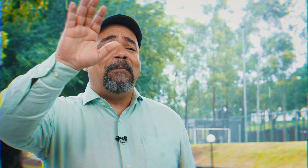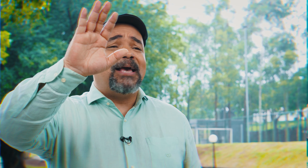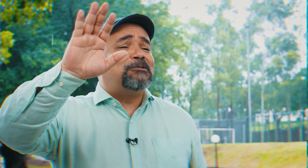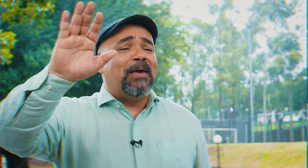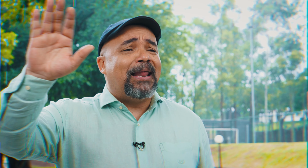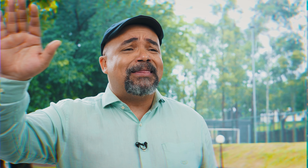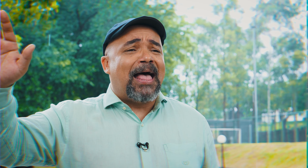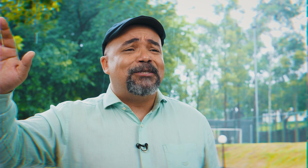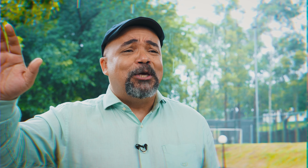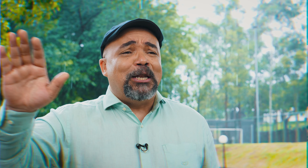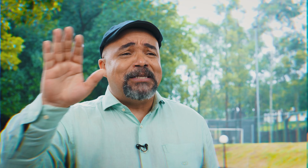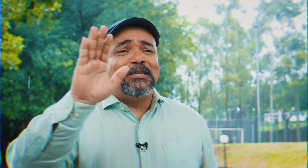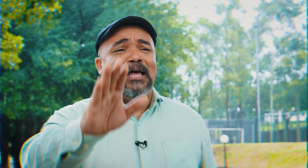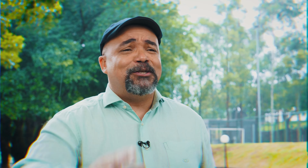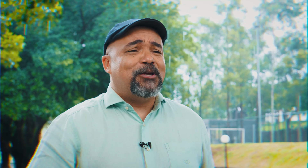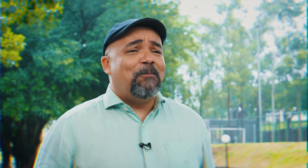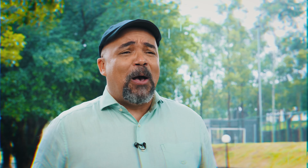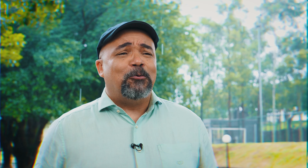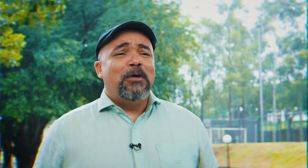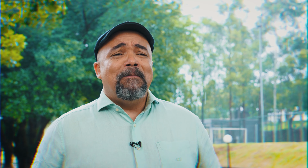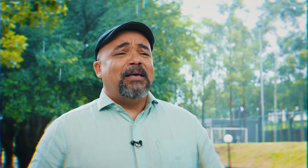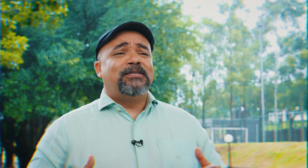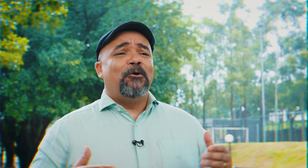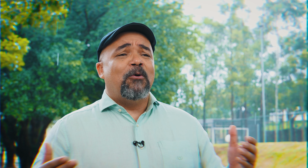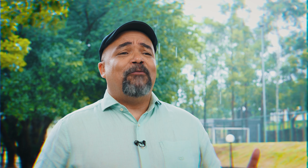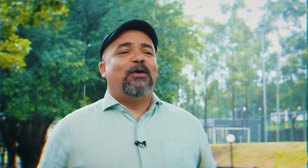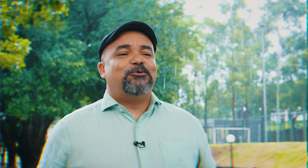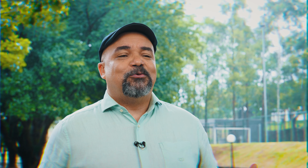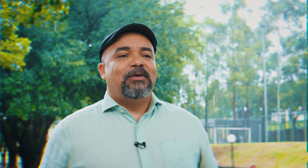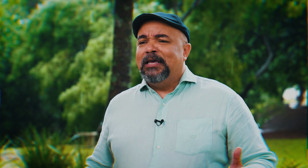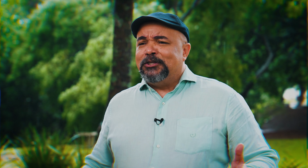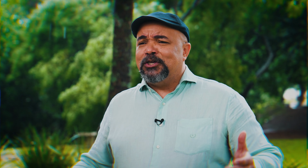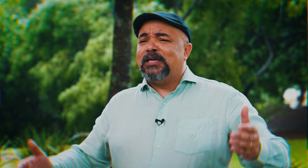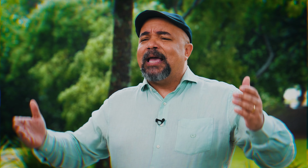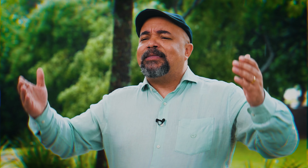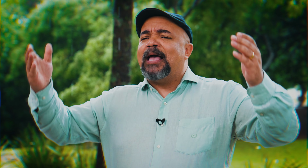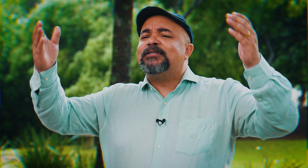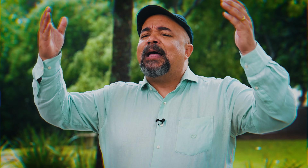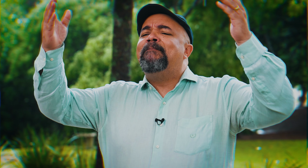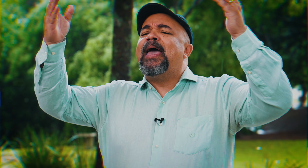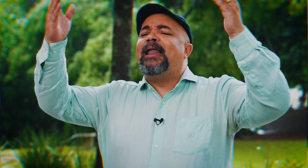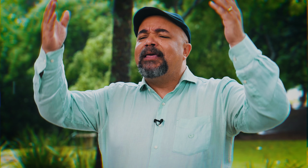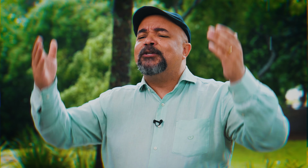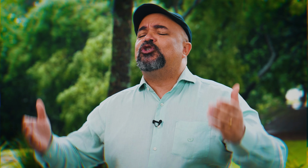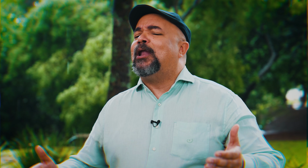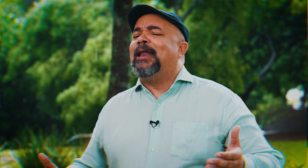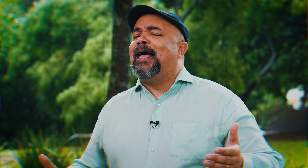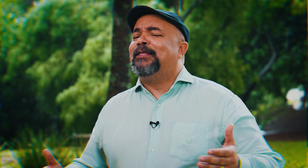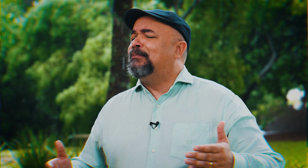essa é a mais bela tarde na cidade de São Paulo, mas eu não a vejo. Dizem que a tarde está bela